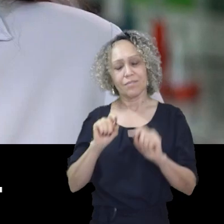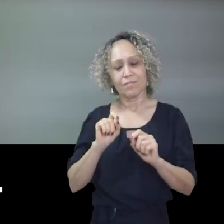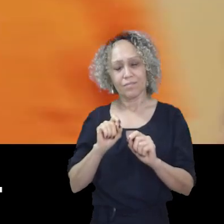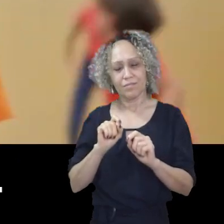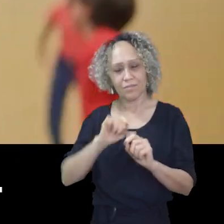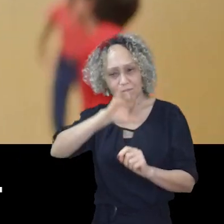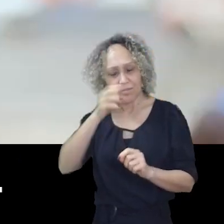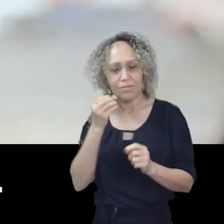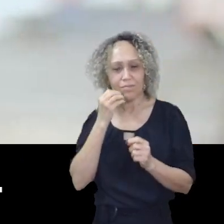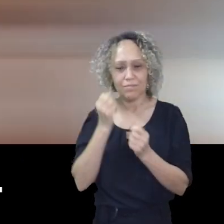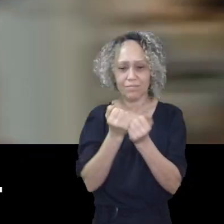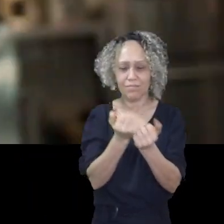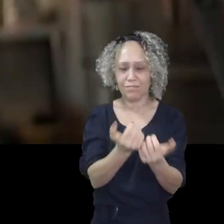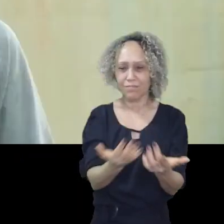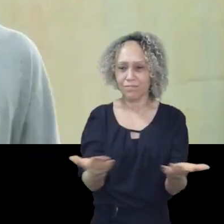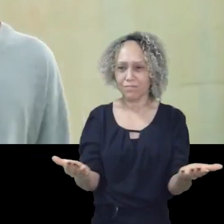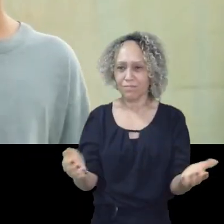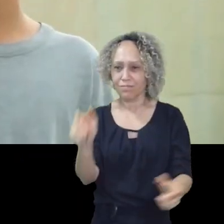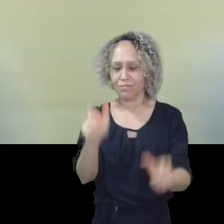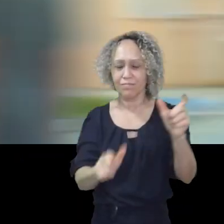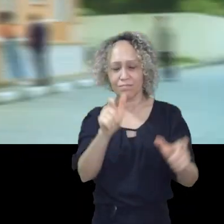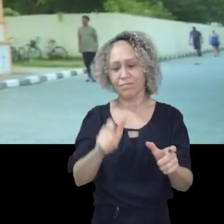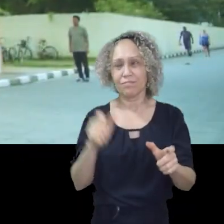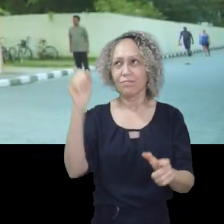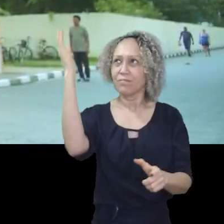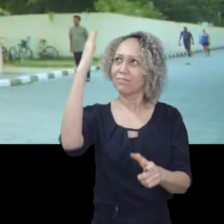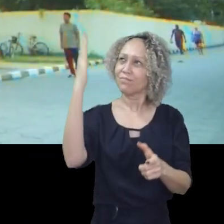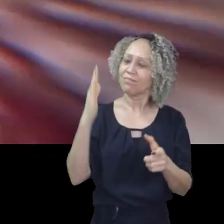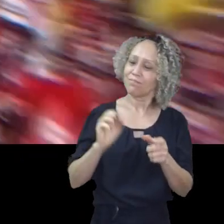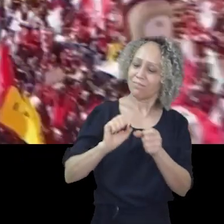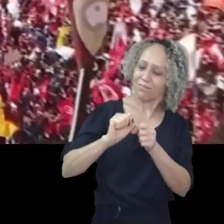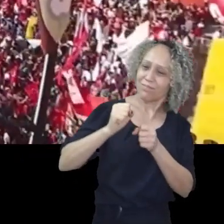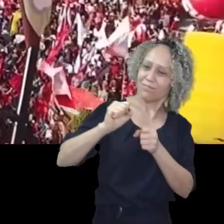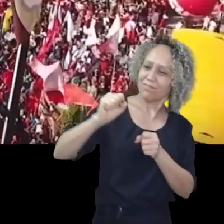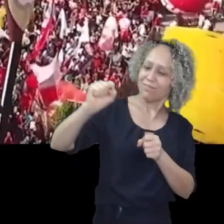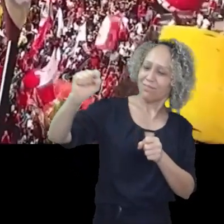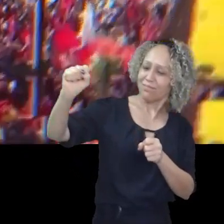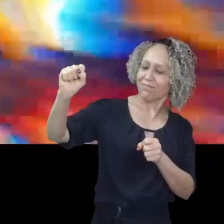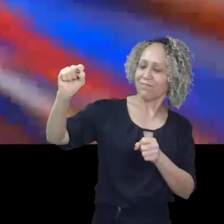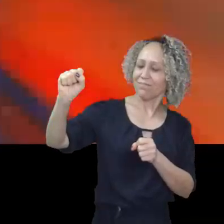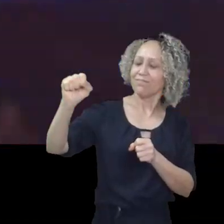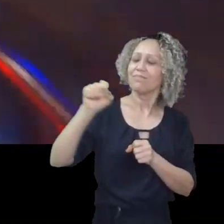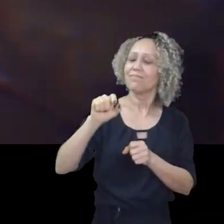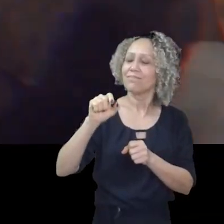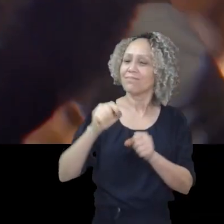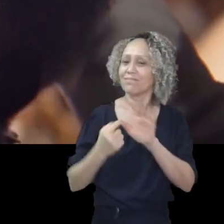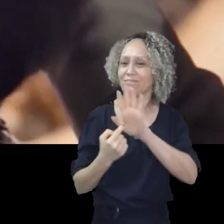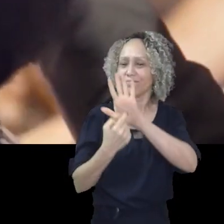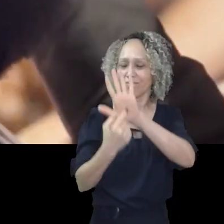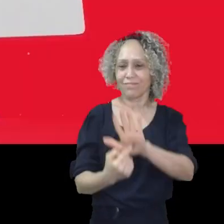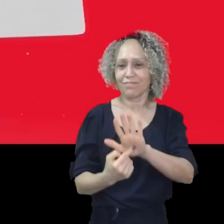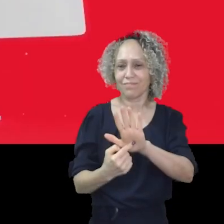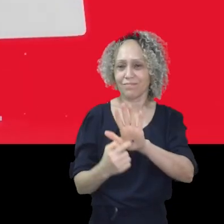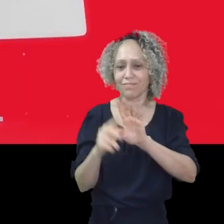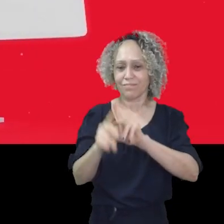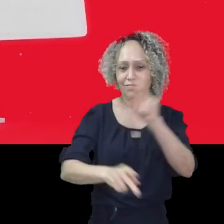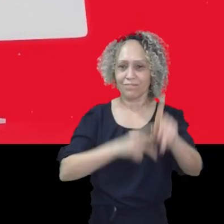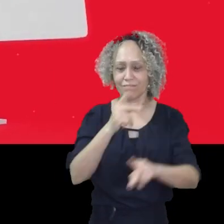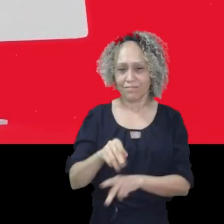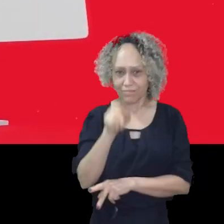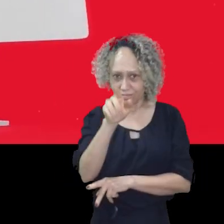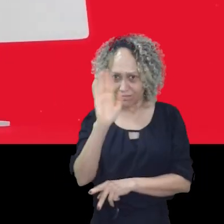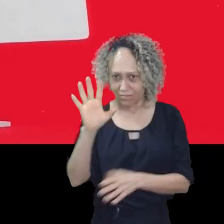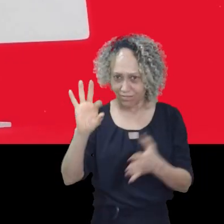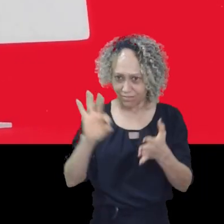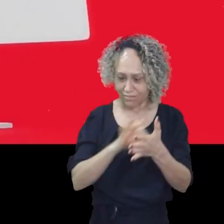para todos e todas. Um Brasil gigante. Um Brasil com a cara do povo. Para quem